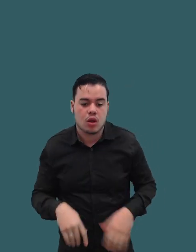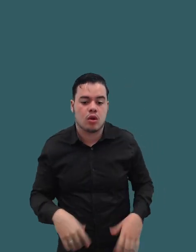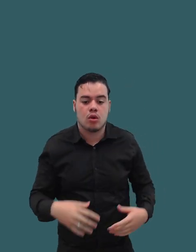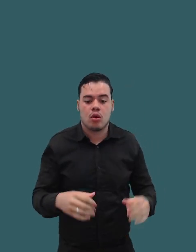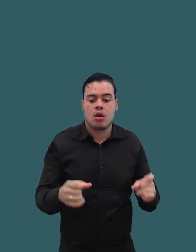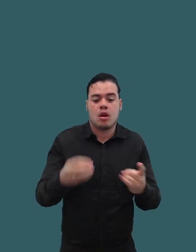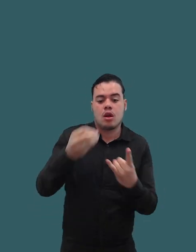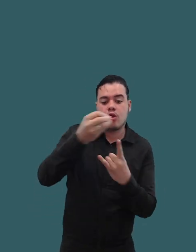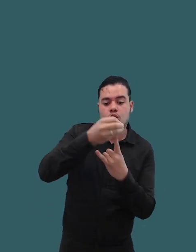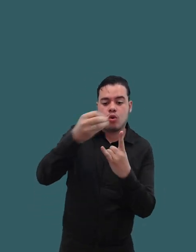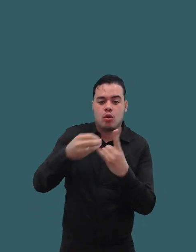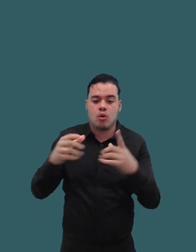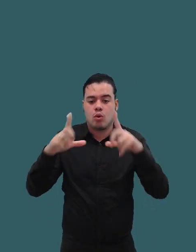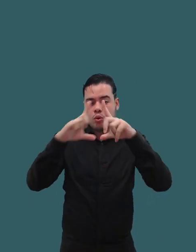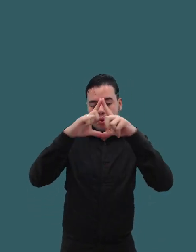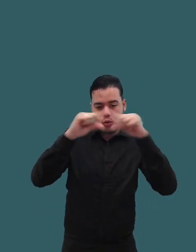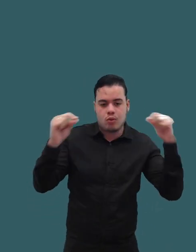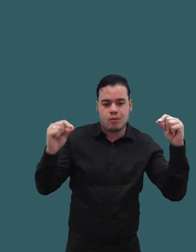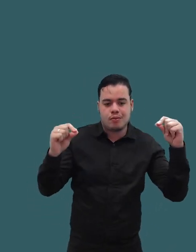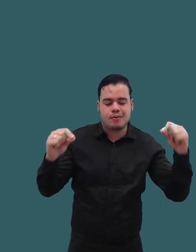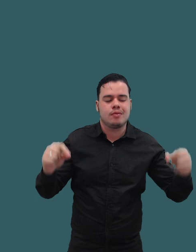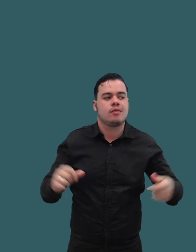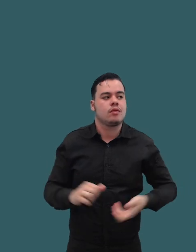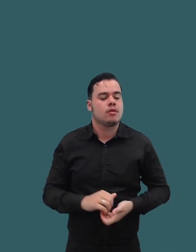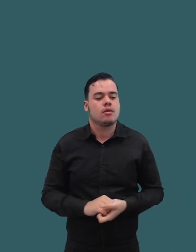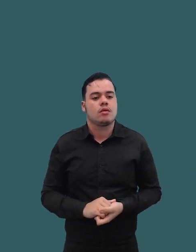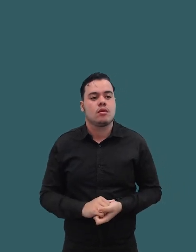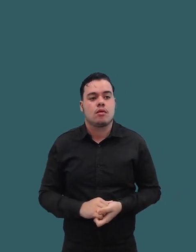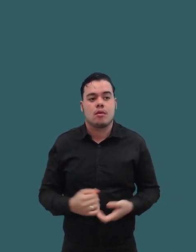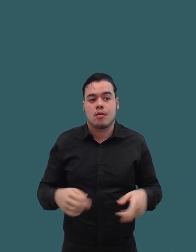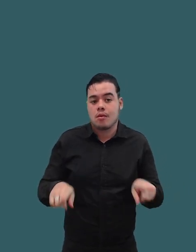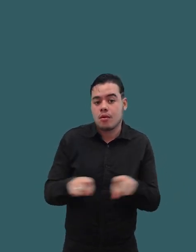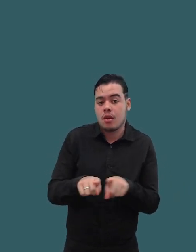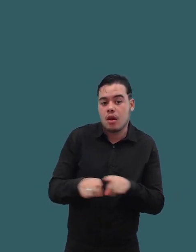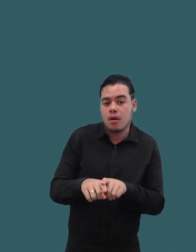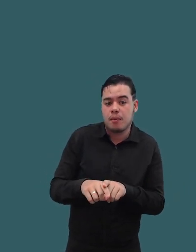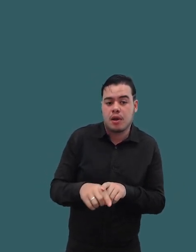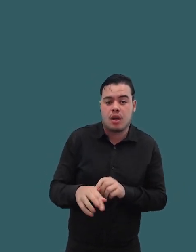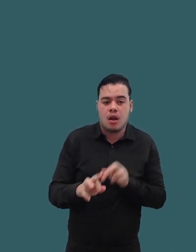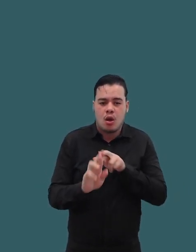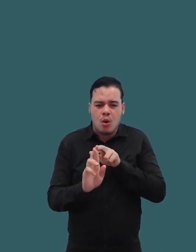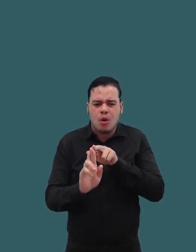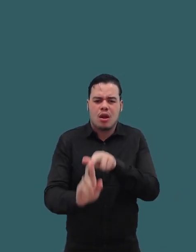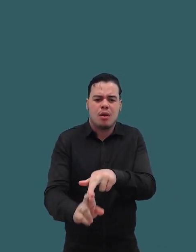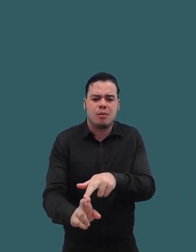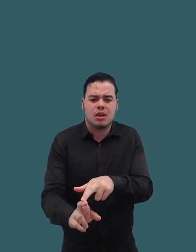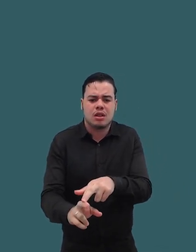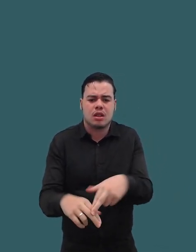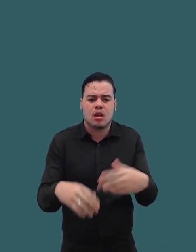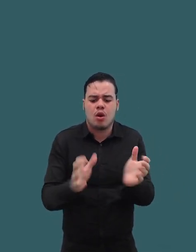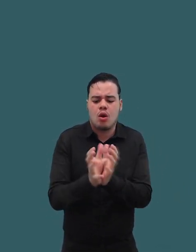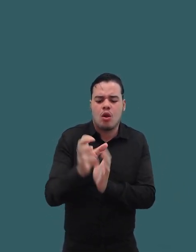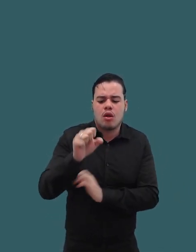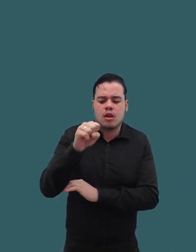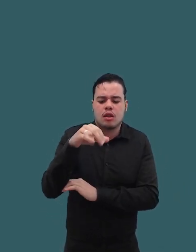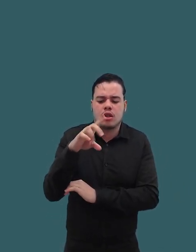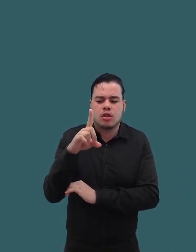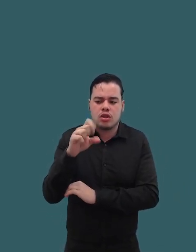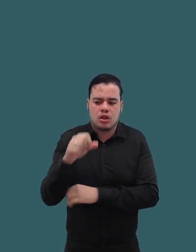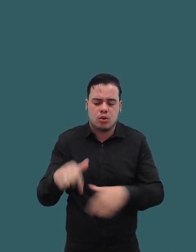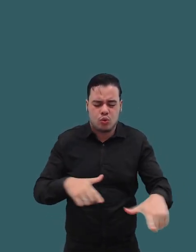em Brasília, Fundação Oswaldo Cruz. Também estou representando o Sindicato dos